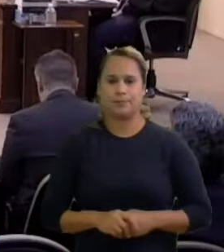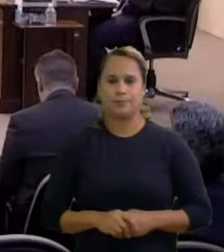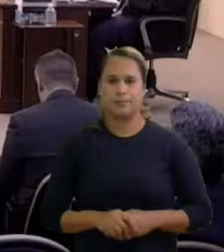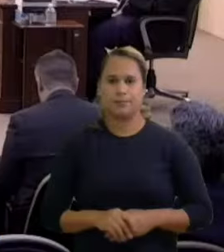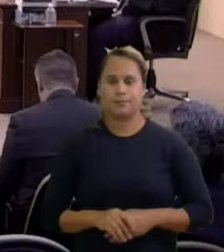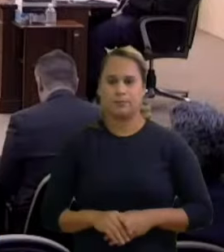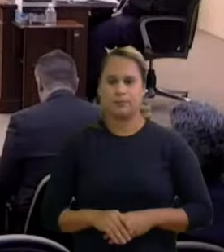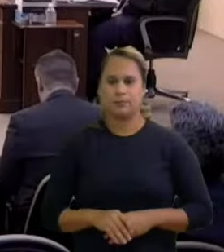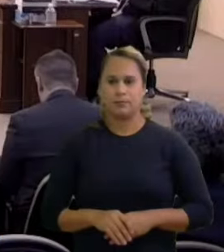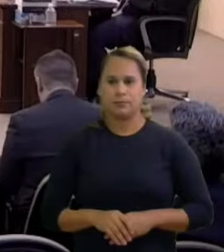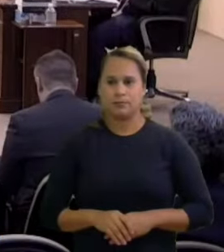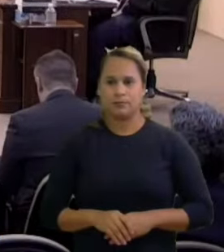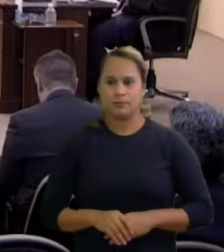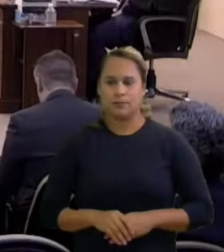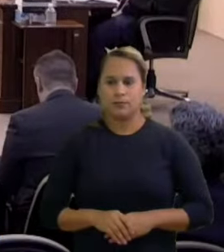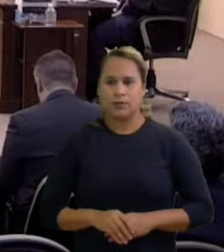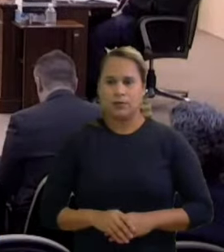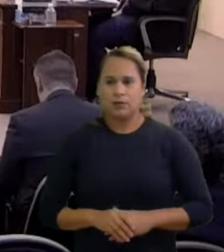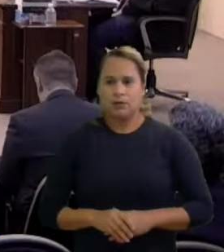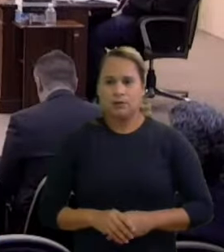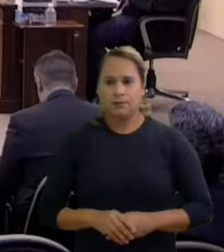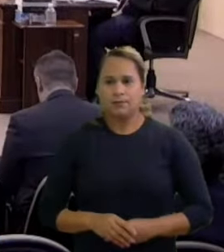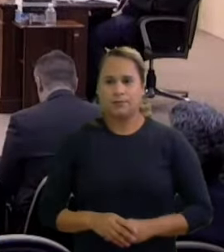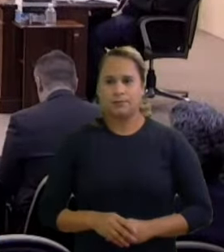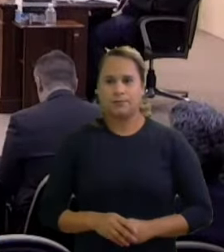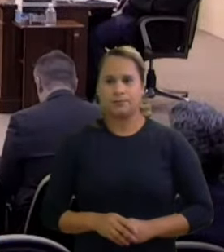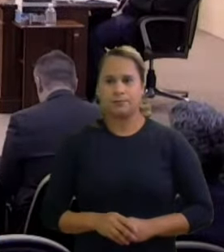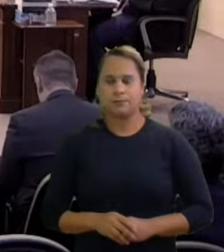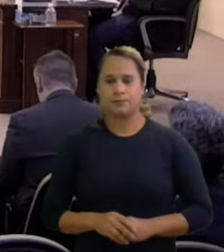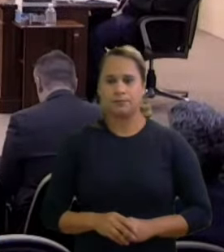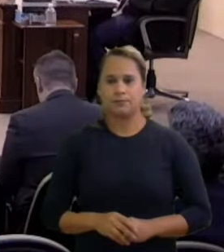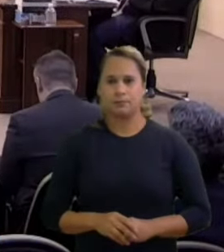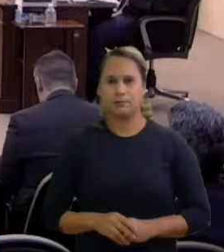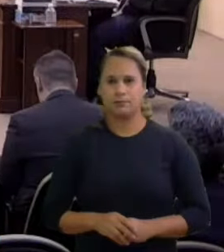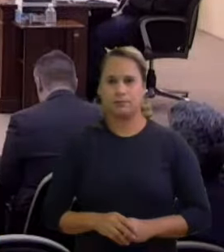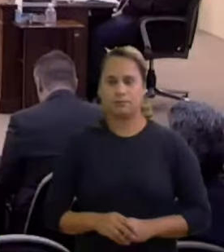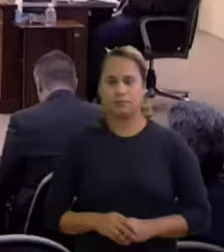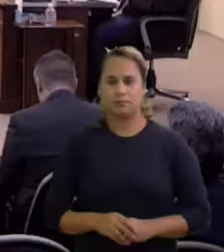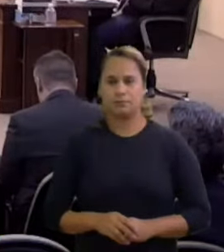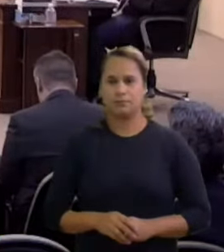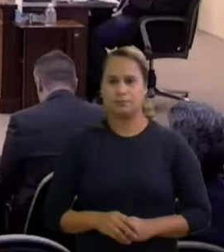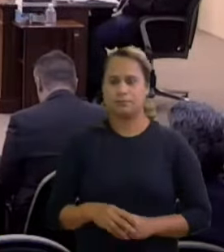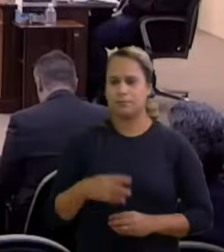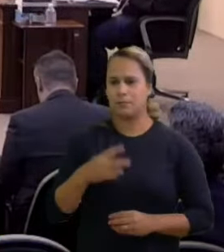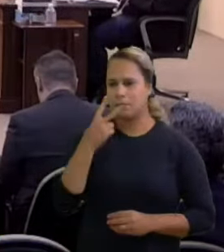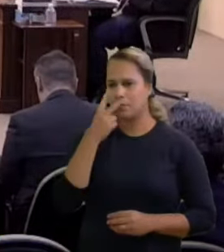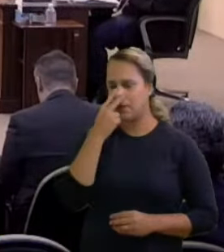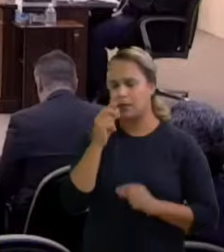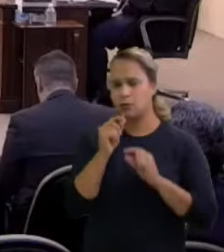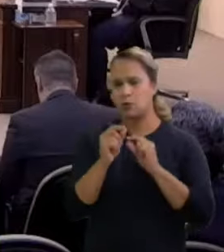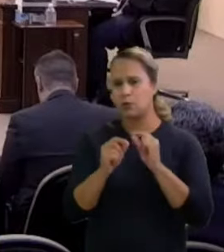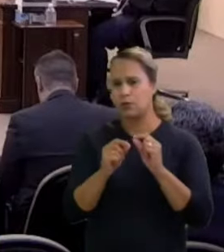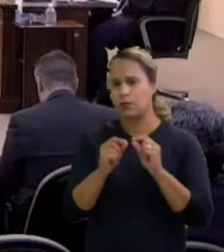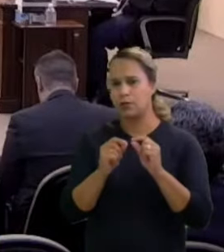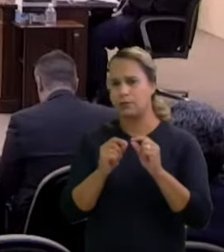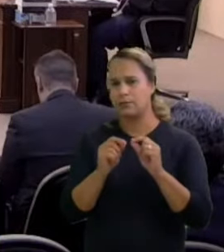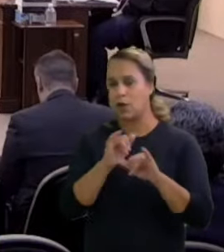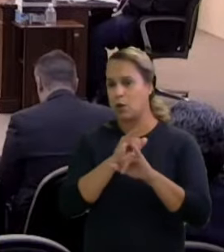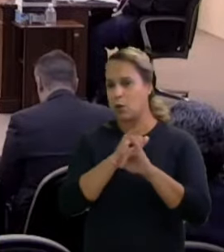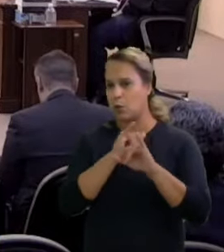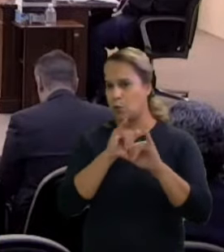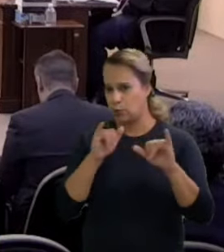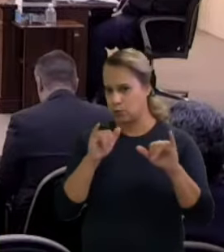votar B que parece que foi anunciado vor Júlio